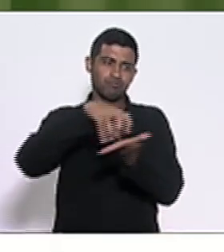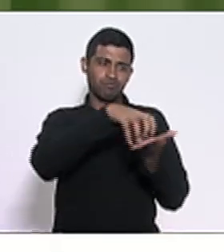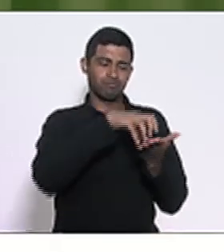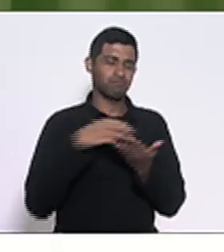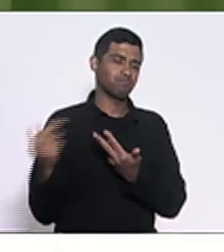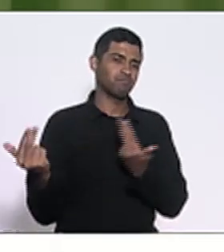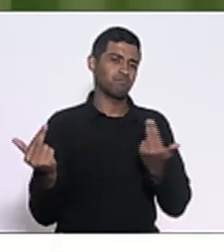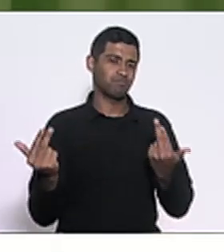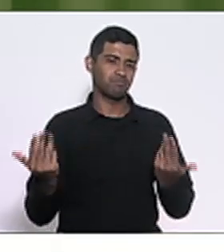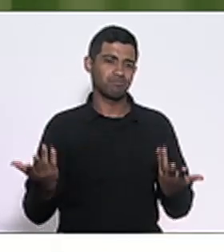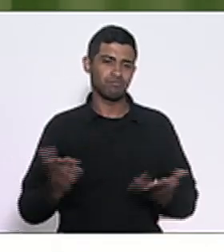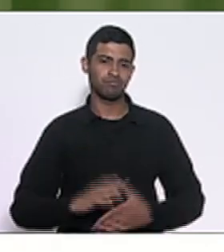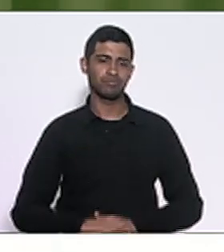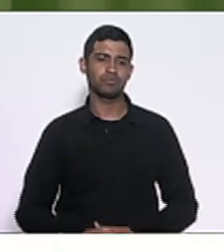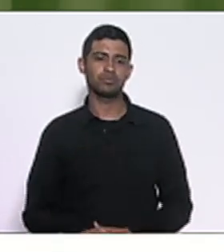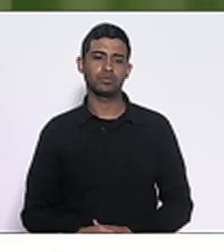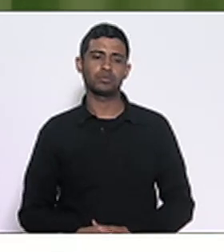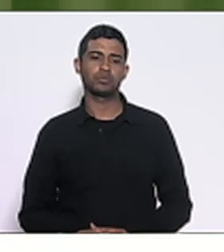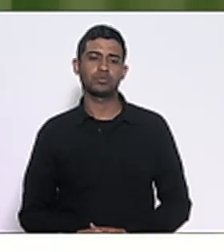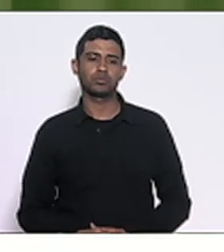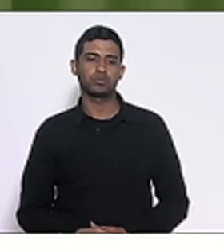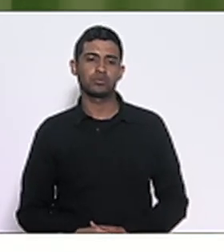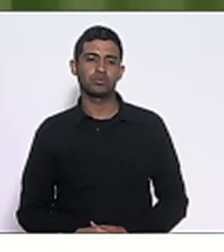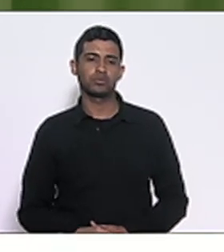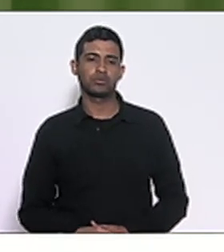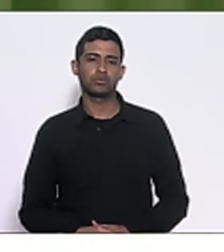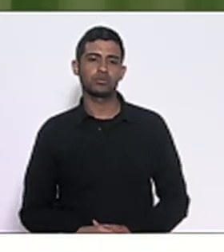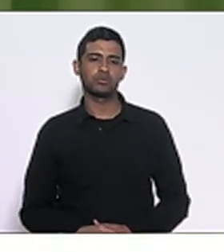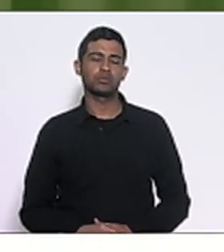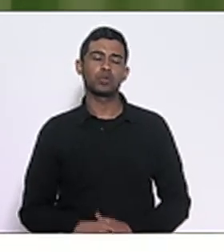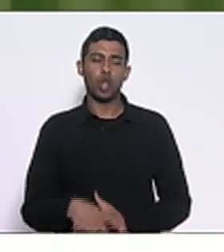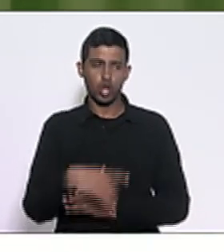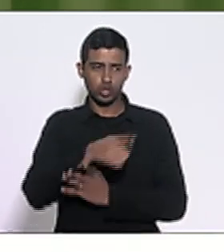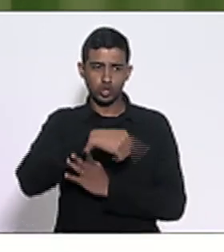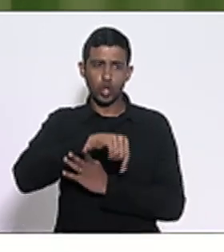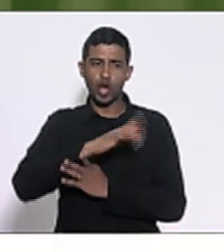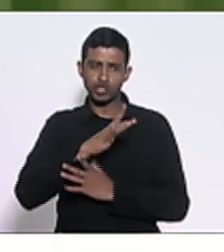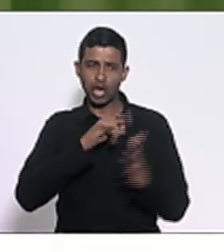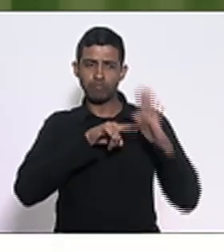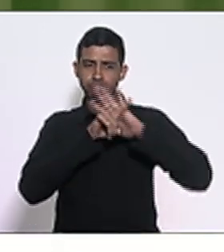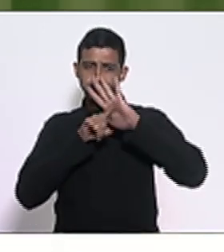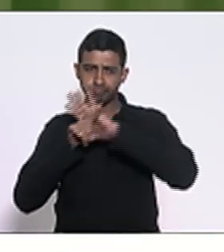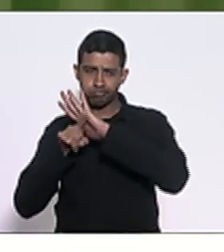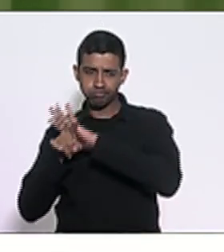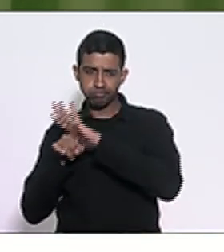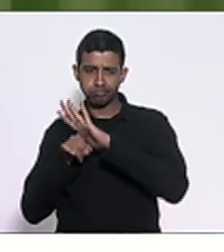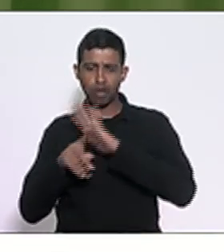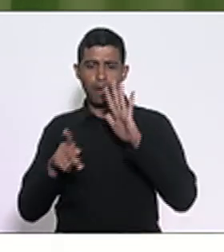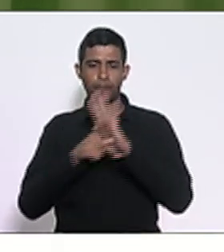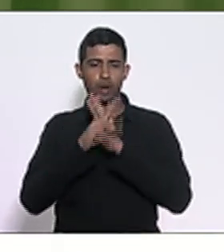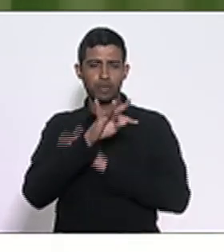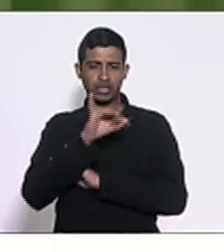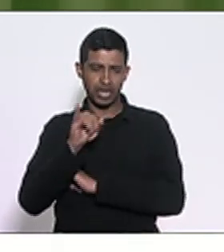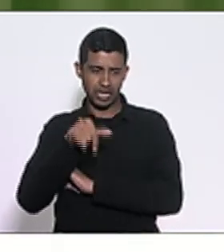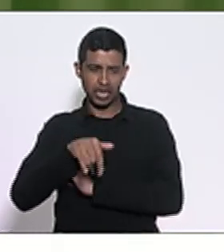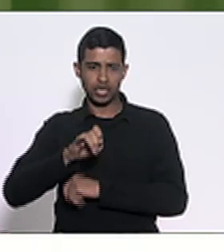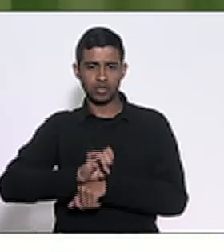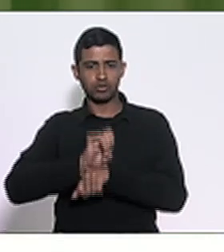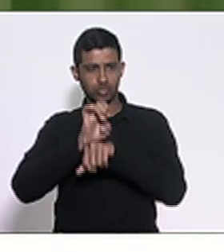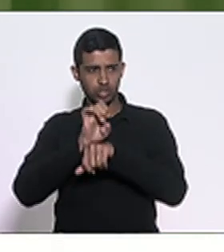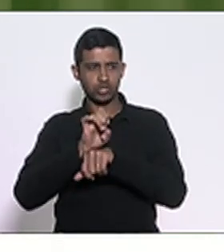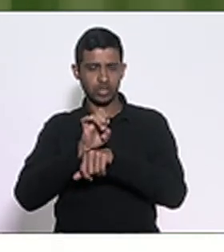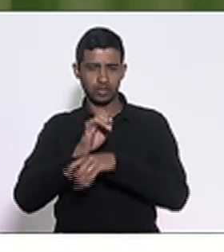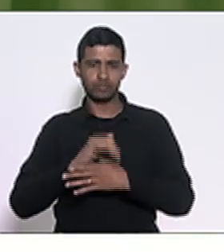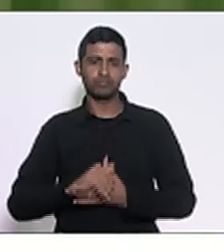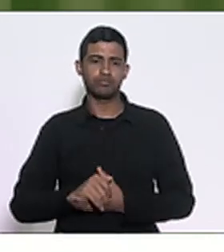tenho procuração para falar em nome deles, mas a gente já tem um diagnóstico. Nós fizemos um inventário da TI do Estado nos primeiros 180